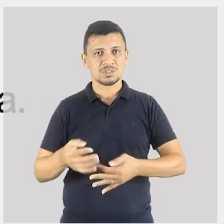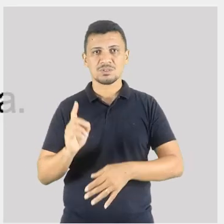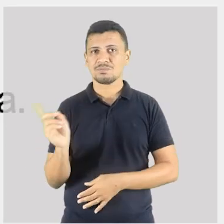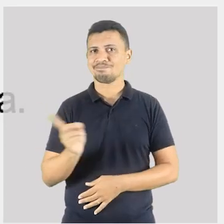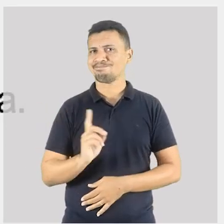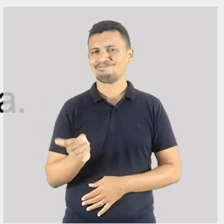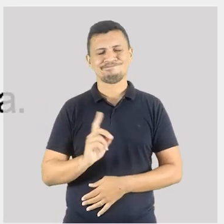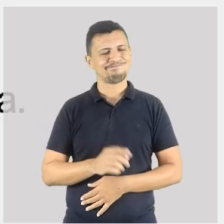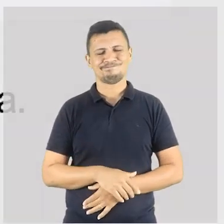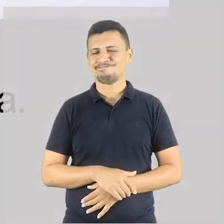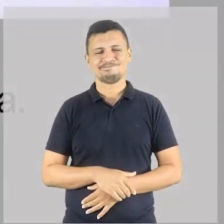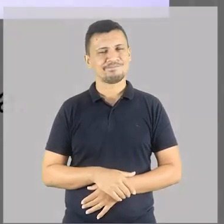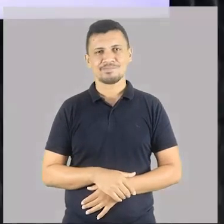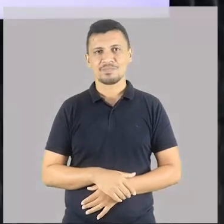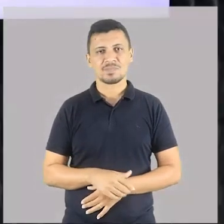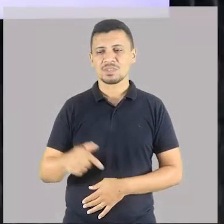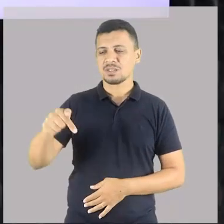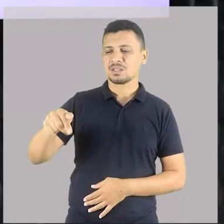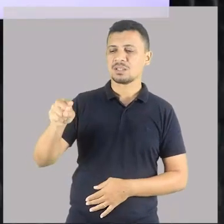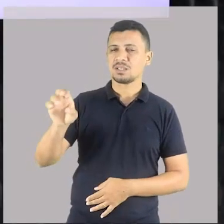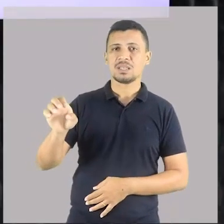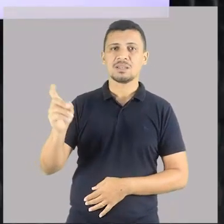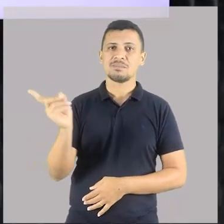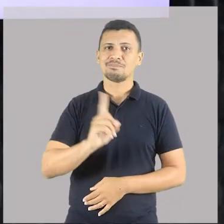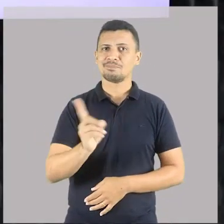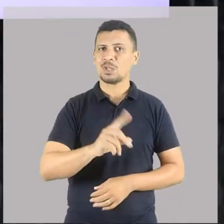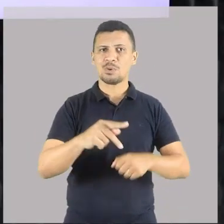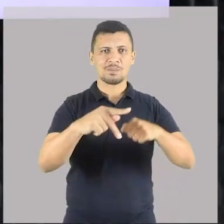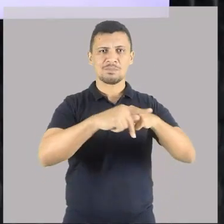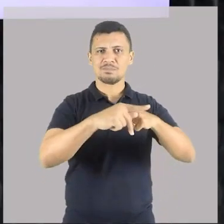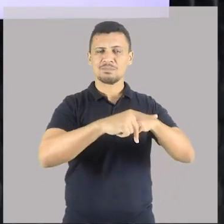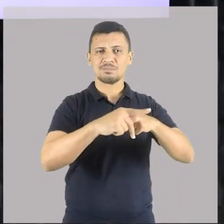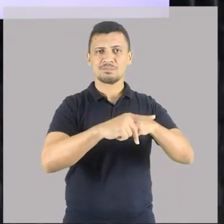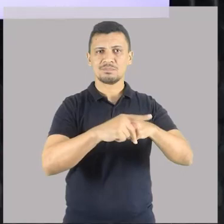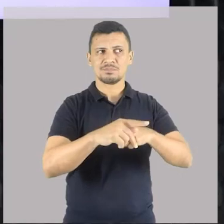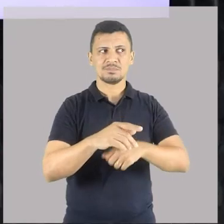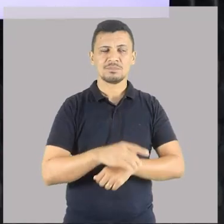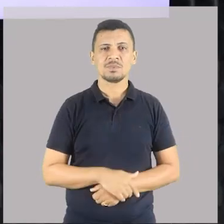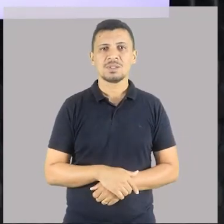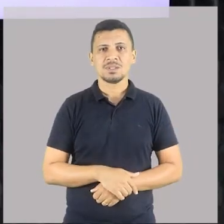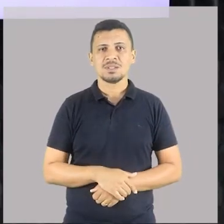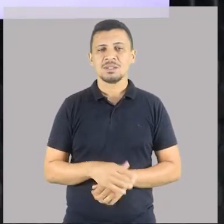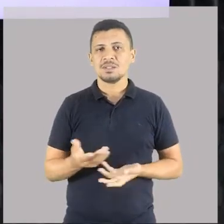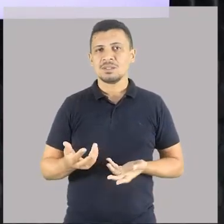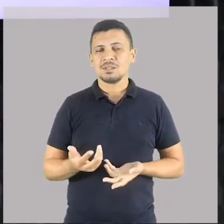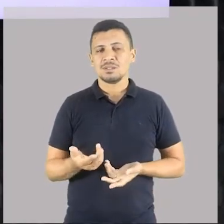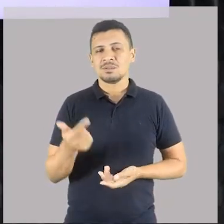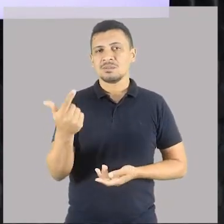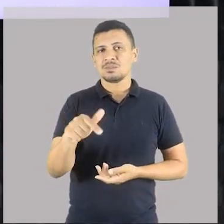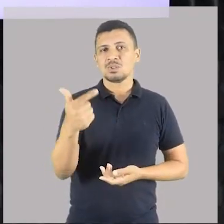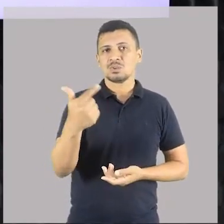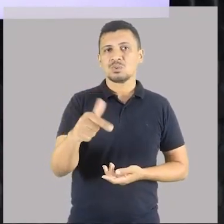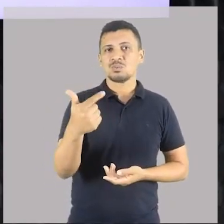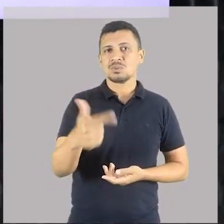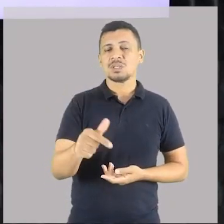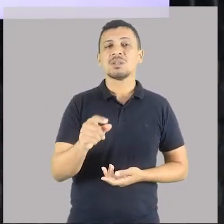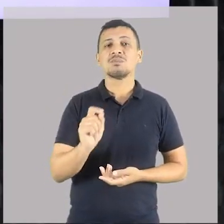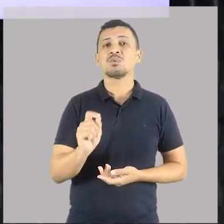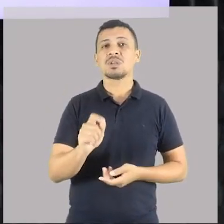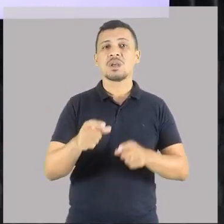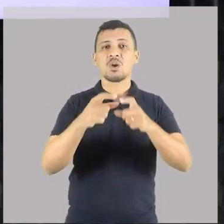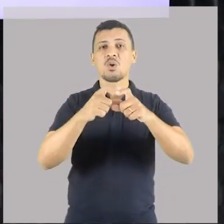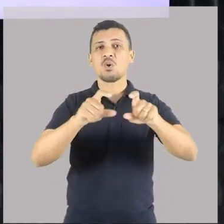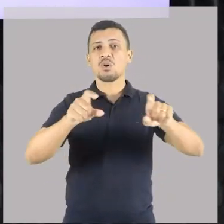Não. Ela não é, esse que aí, ele não é pronome relativo. Se ele não é pronome relativo, eu não tenho aí a presença da